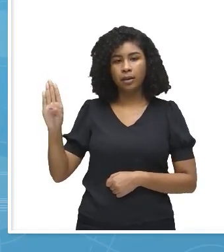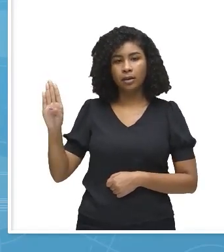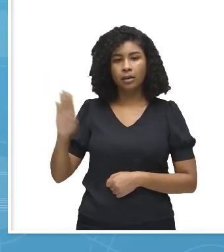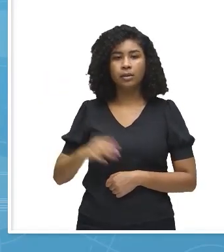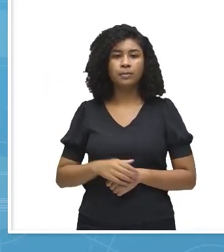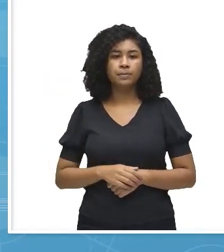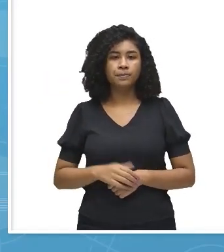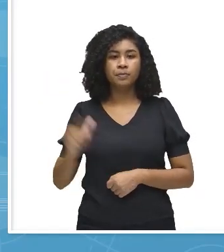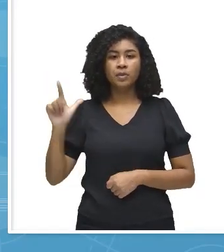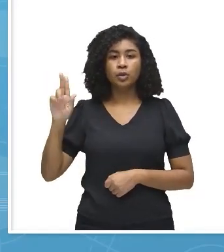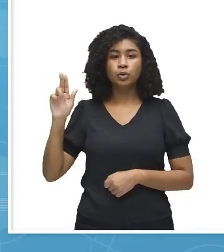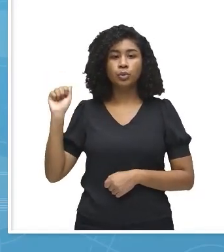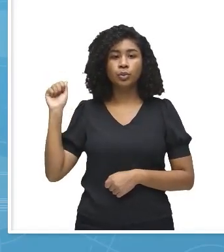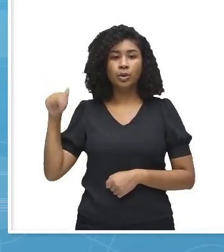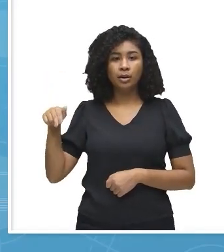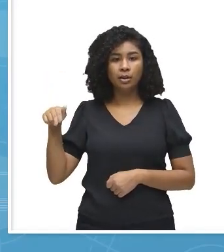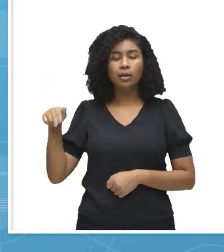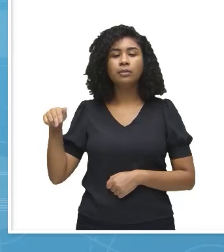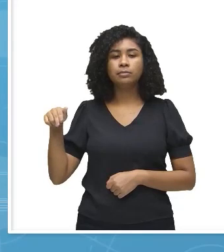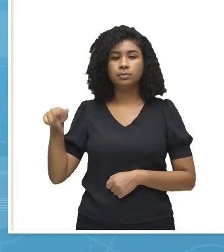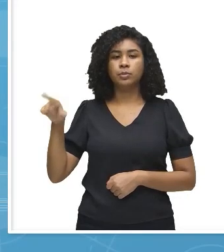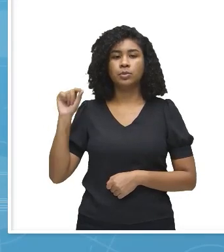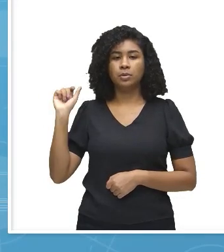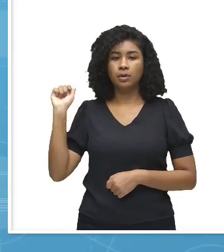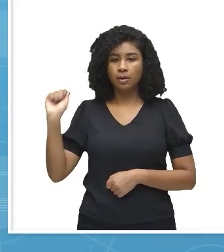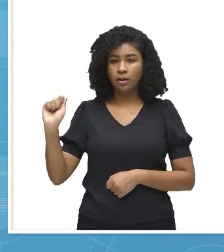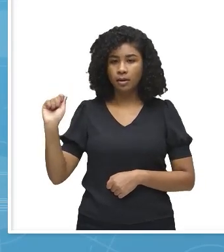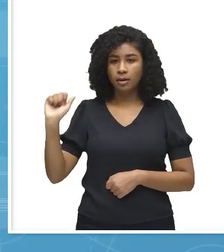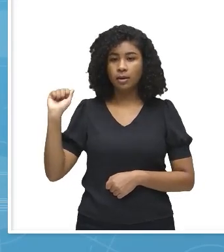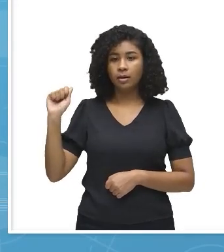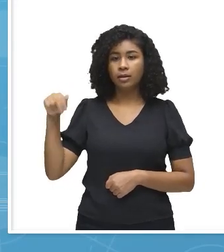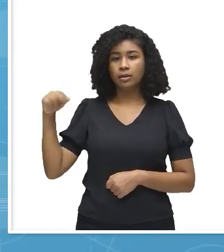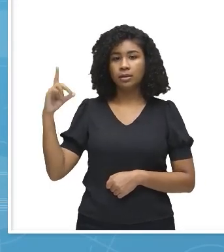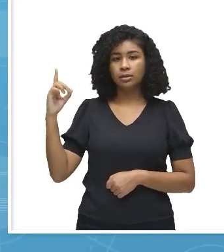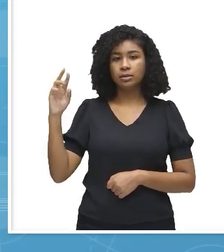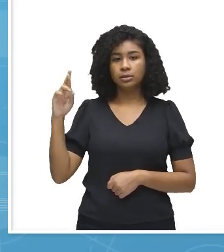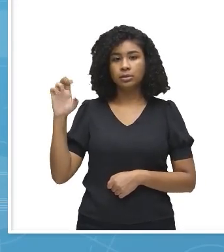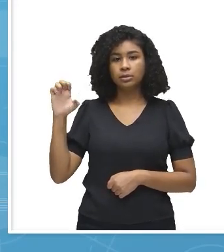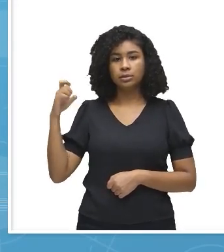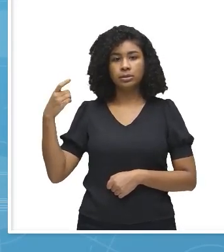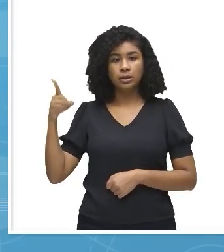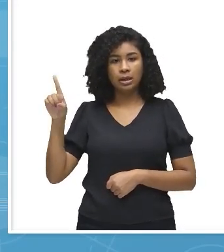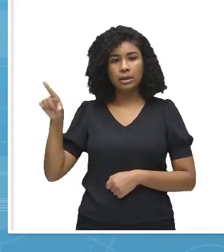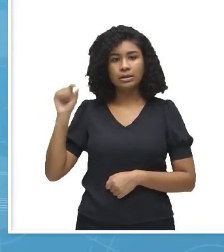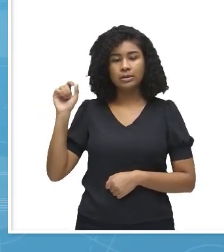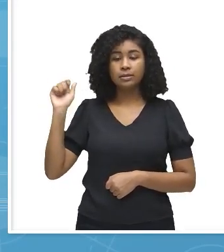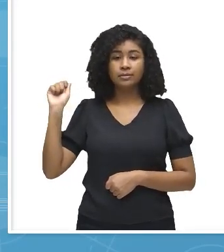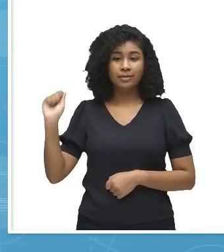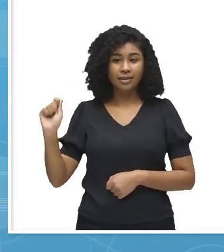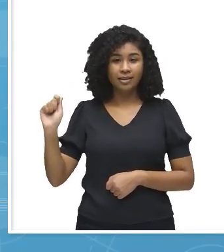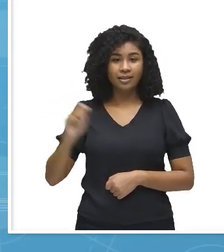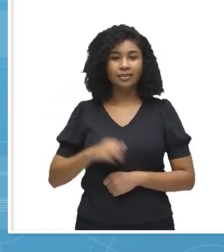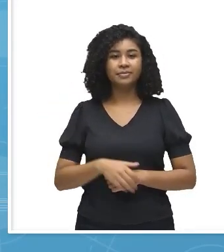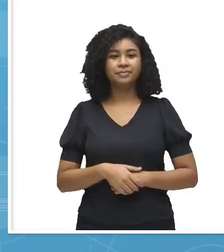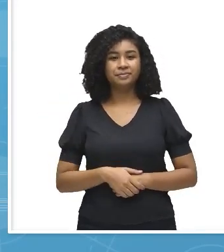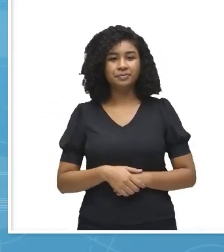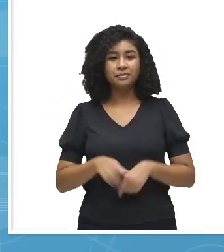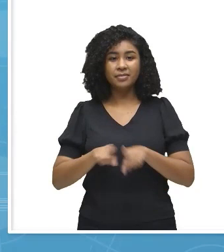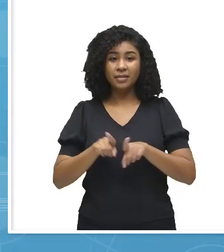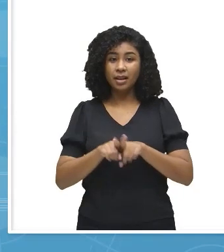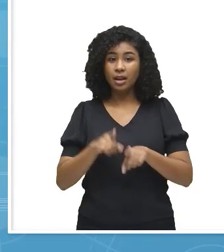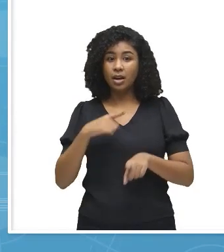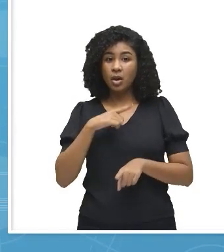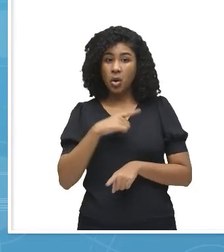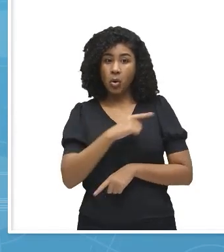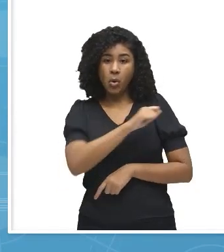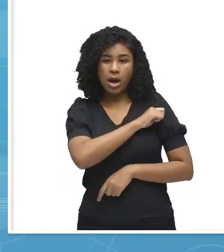para não se perder. Aí temos o André, colocou também a alternativa A. Tem um aluno aqui comentando sobre desenho,